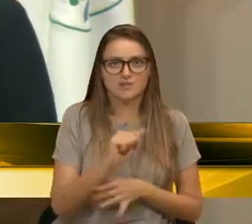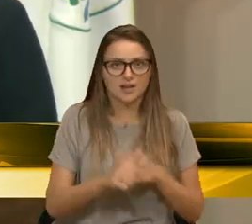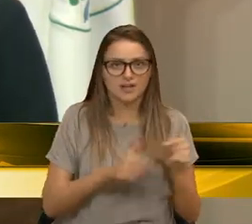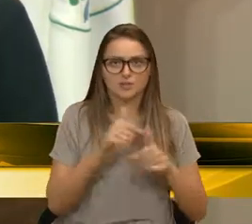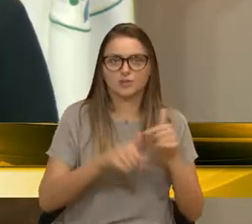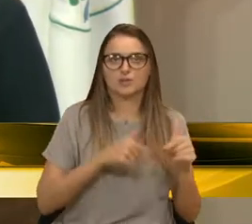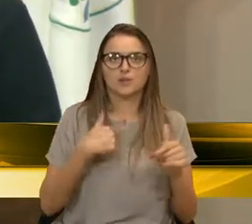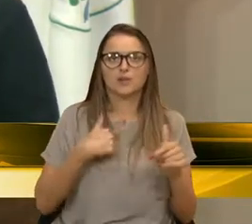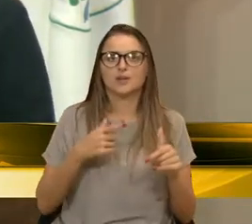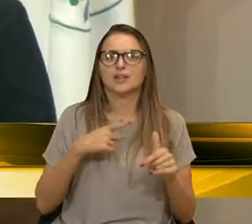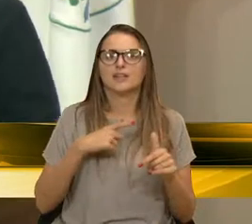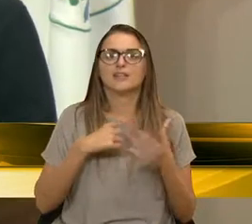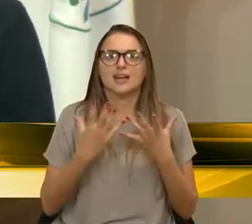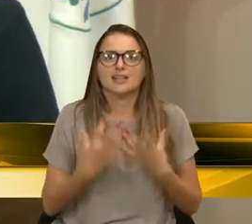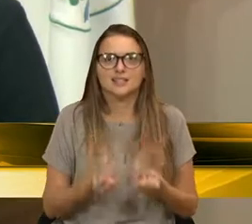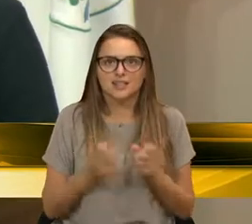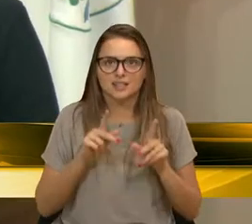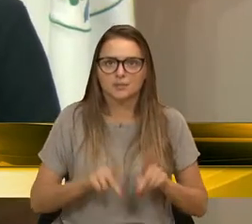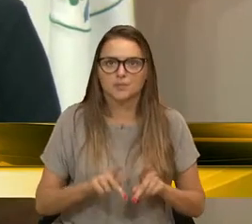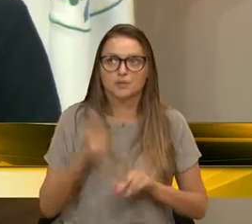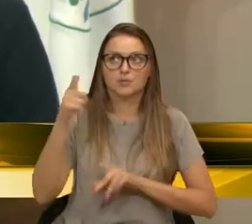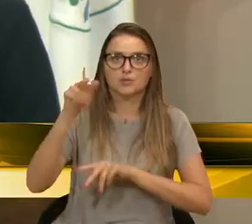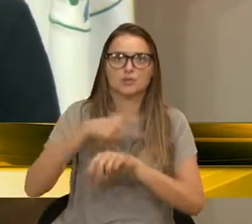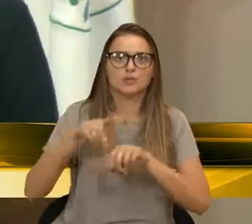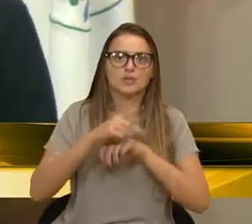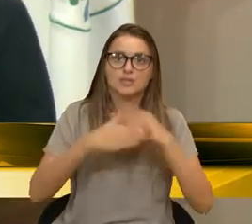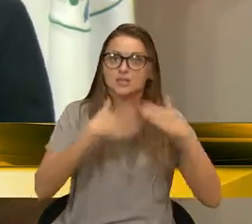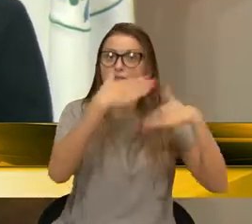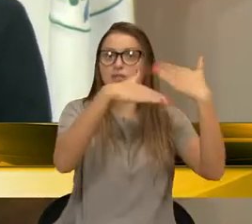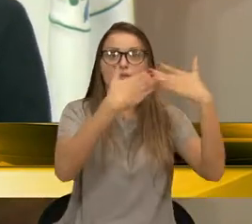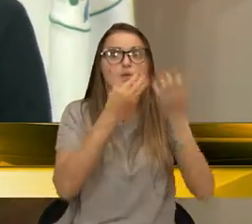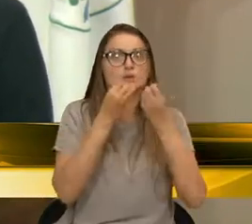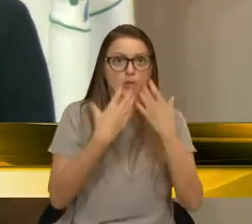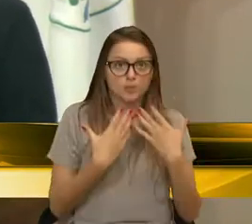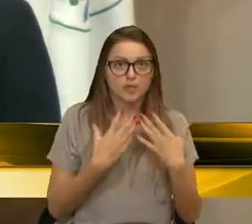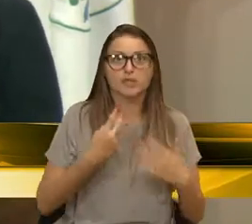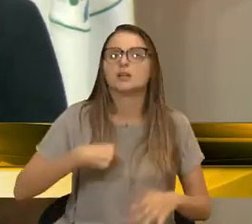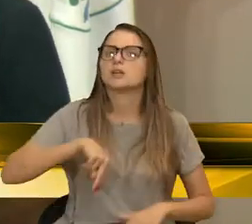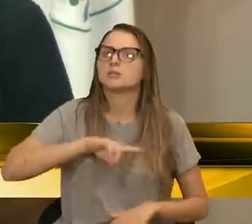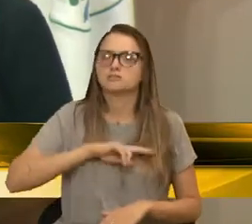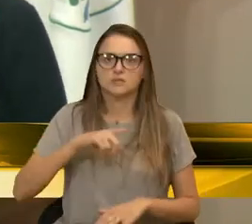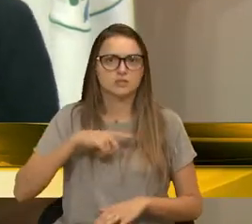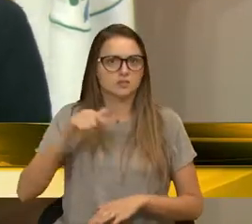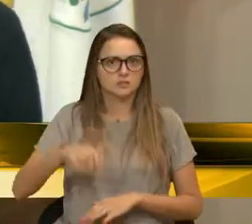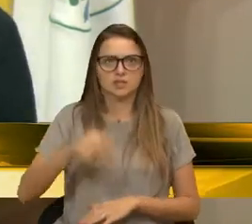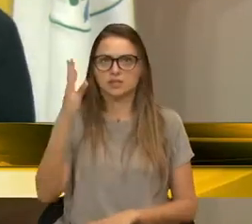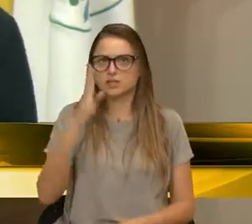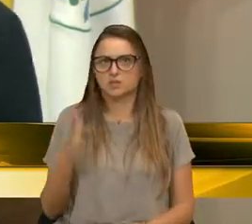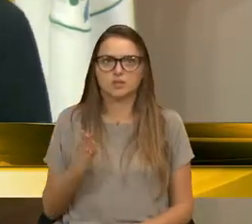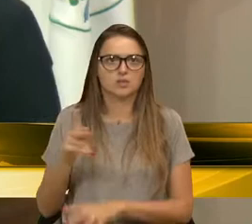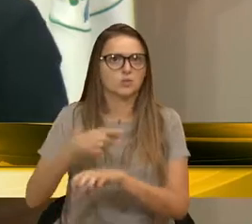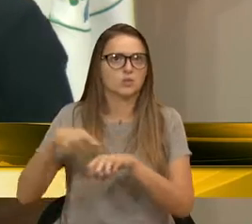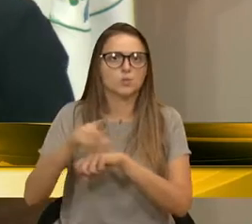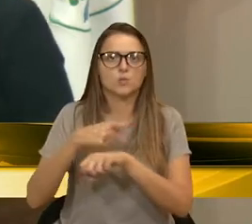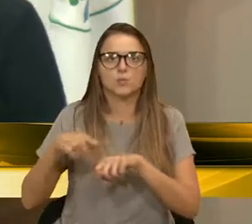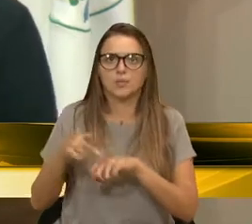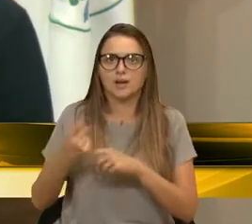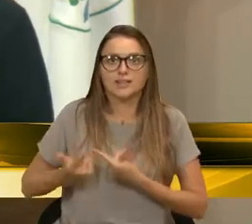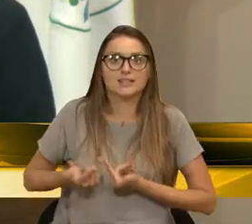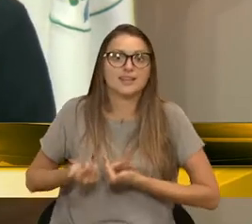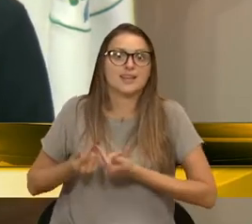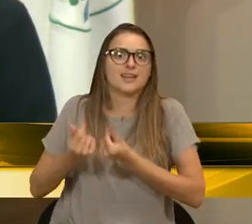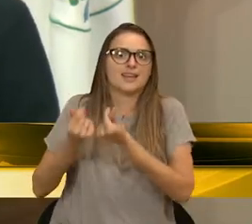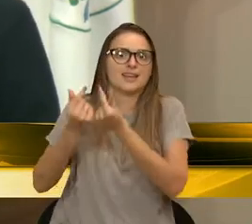acolhe pessoas e que se desenvolveu muito bem. Nós temos no Brasil, eu sempre digo que é um país muito rico, nós